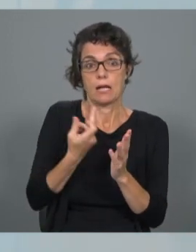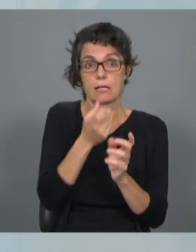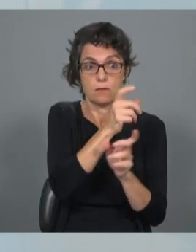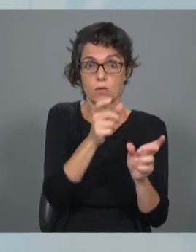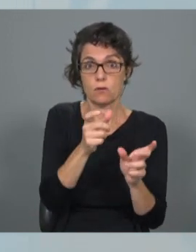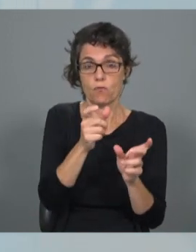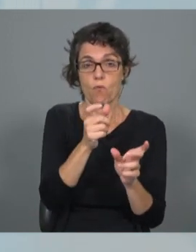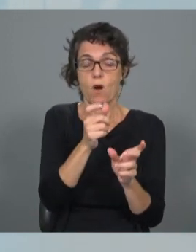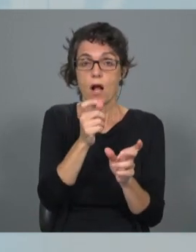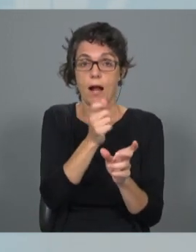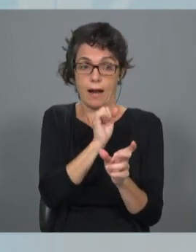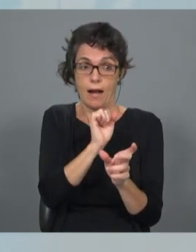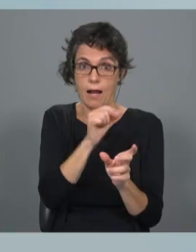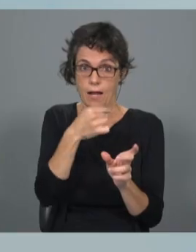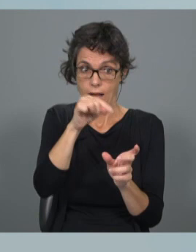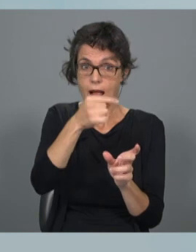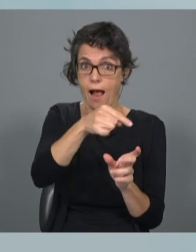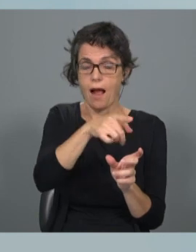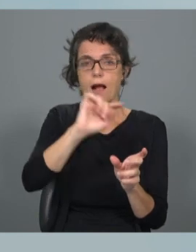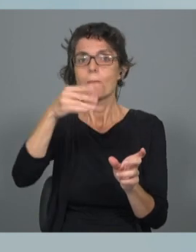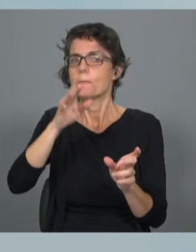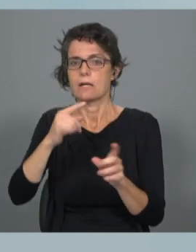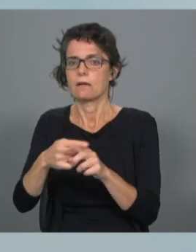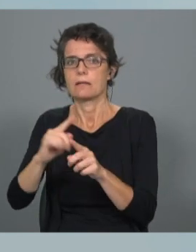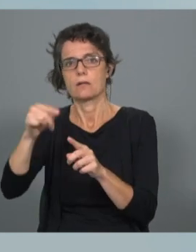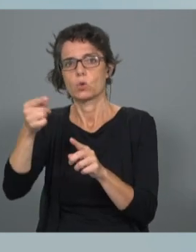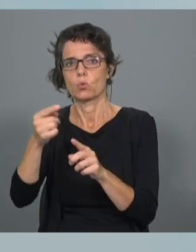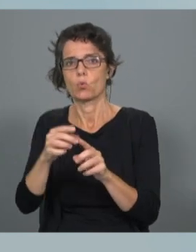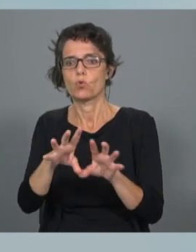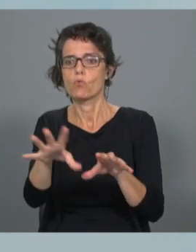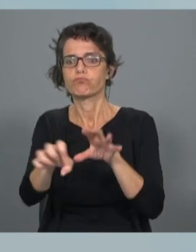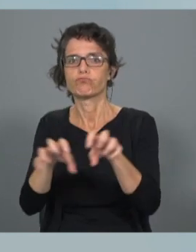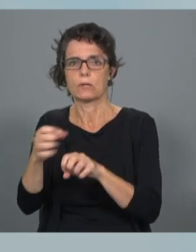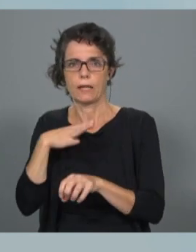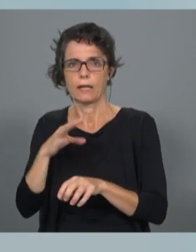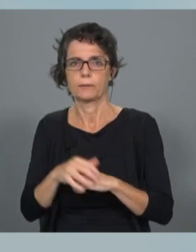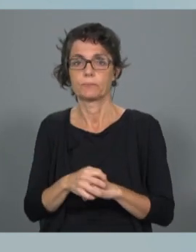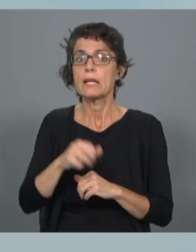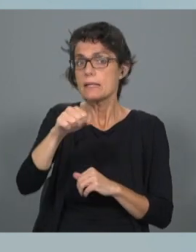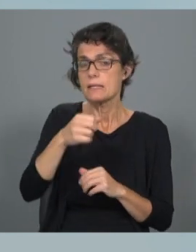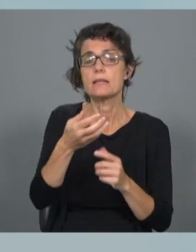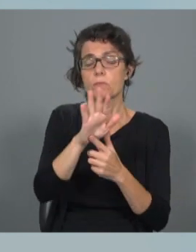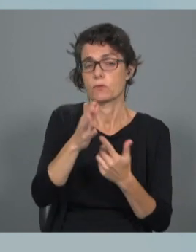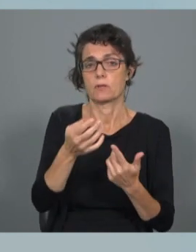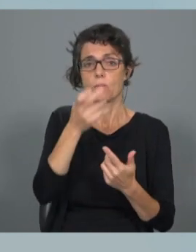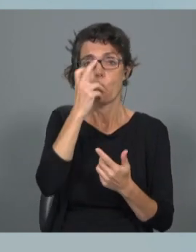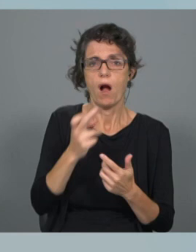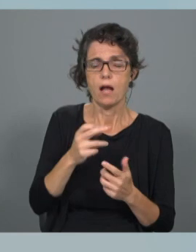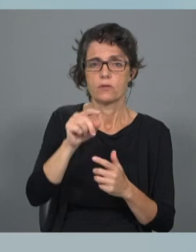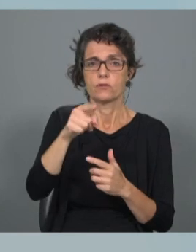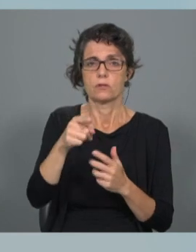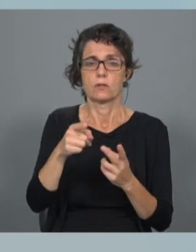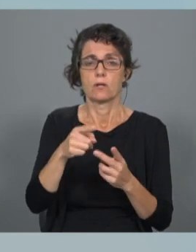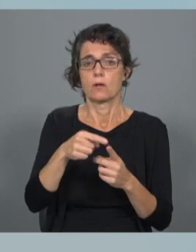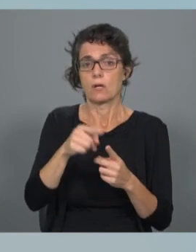de uma região rica, justamente como disse, em recursos naturais. O gás, de que se fala, aliás,